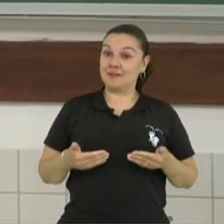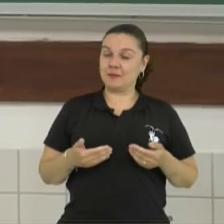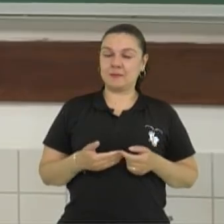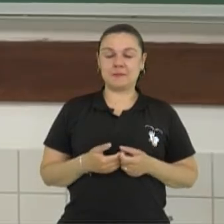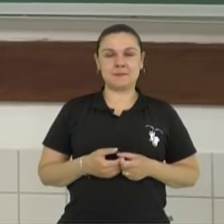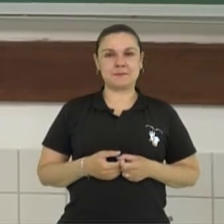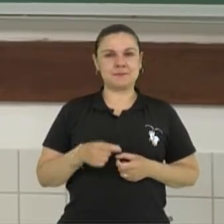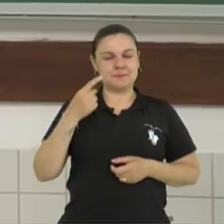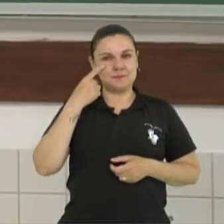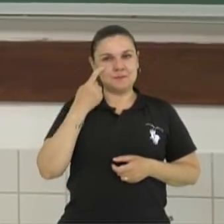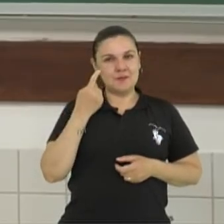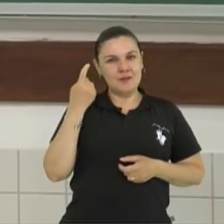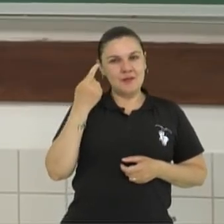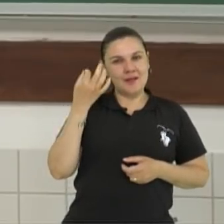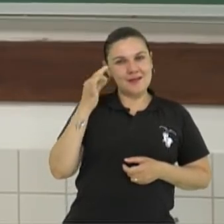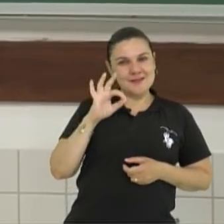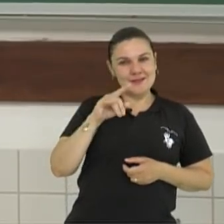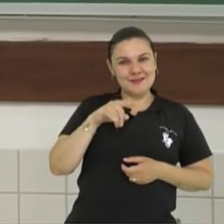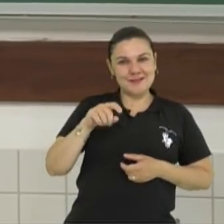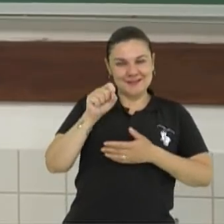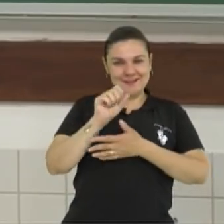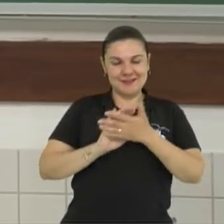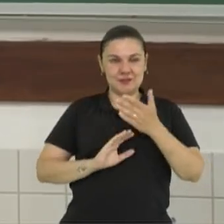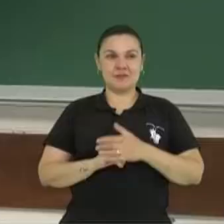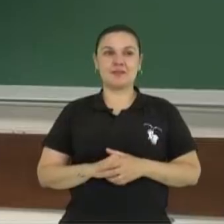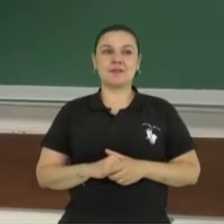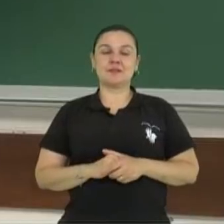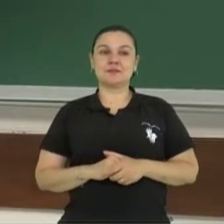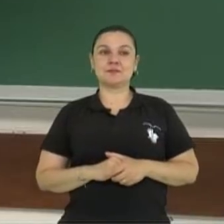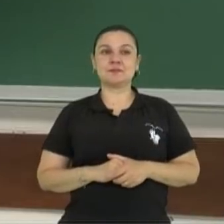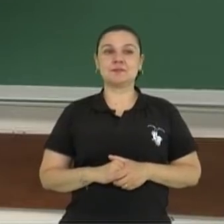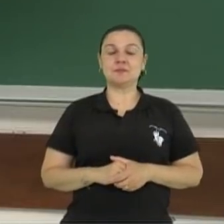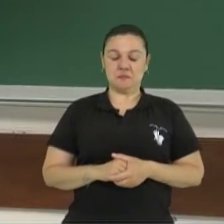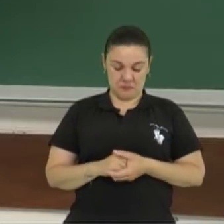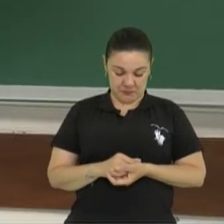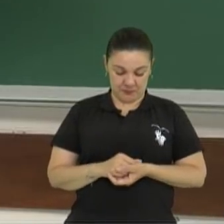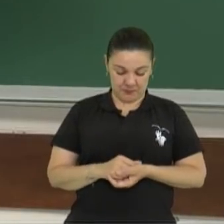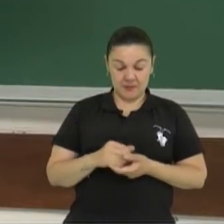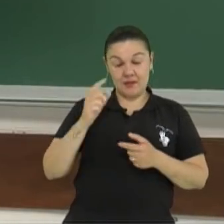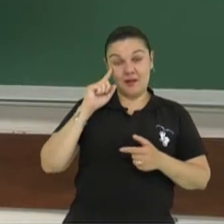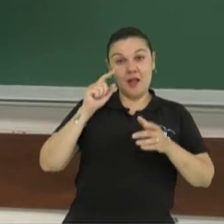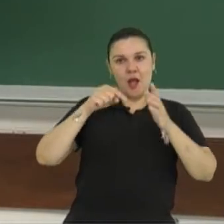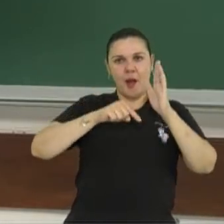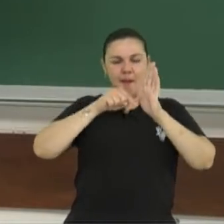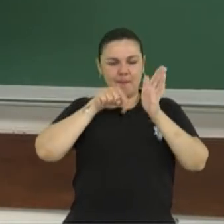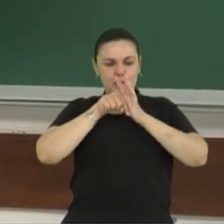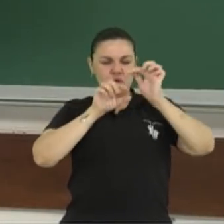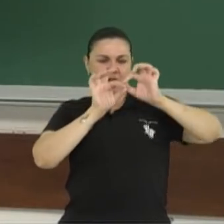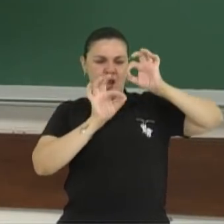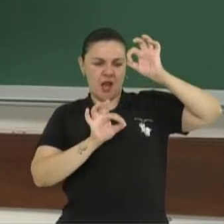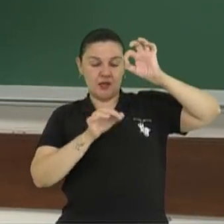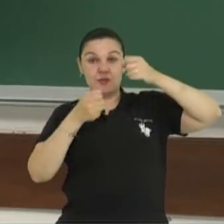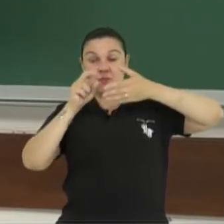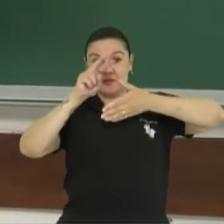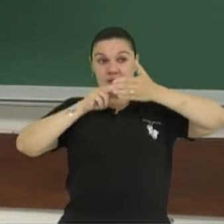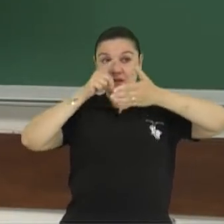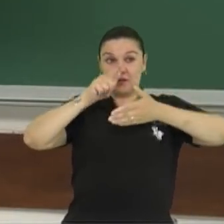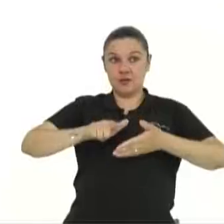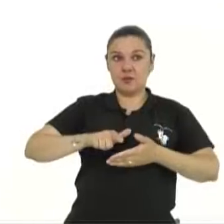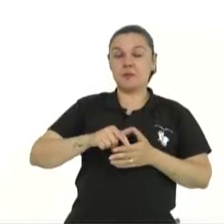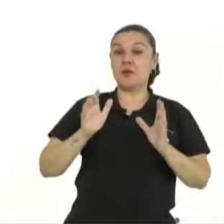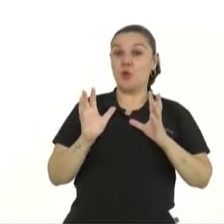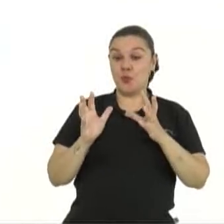Então, pessoal, vamos ver quem acertou essa atividade? Então, vamos lá, vamos prestar bastante atenção, né? O enunciado é grande, então a gente tem que ler com atenção.